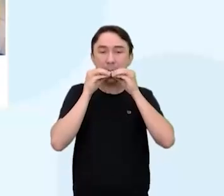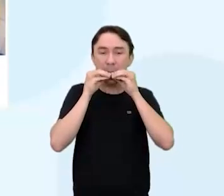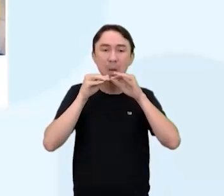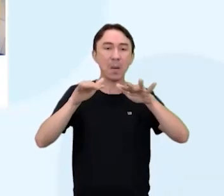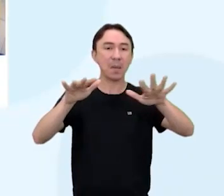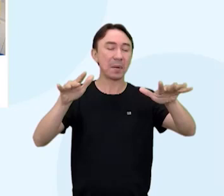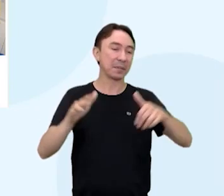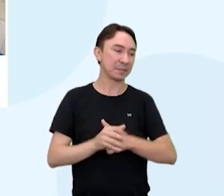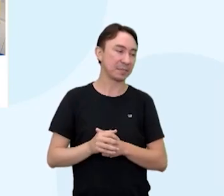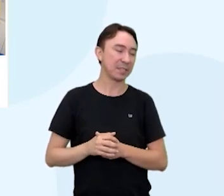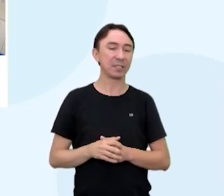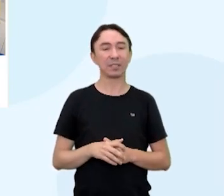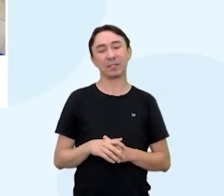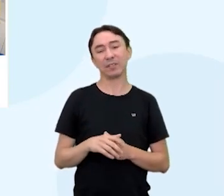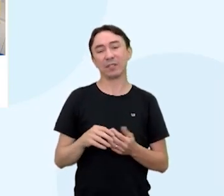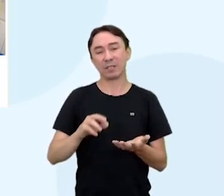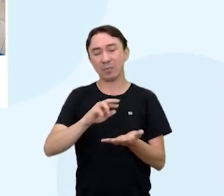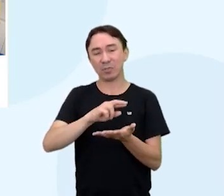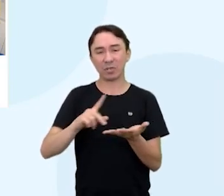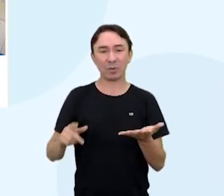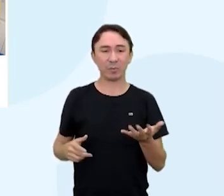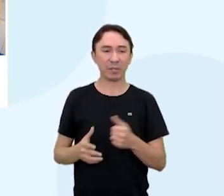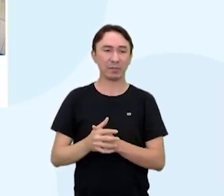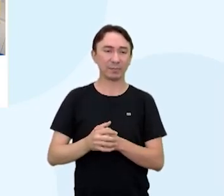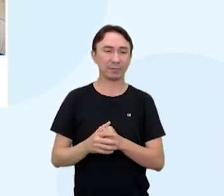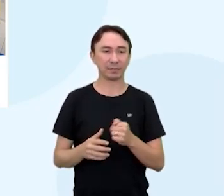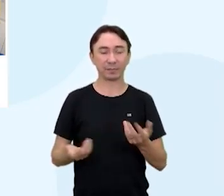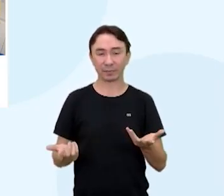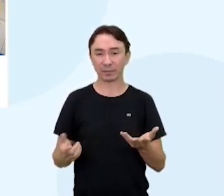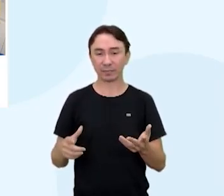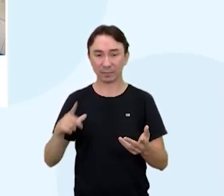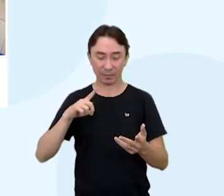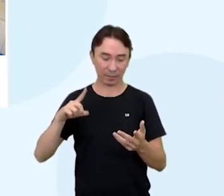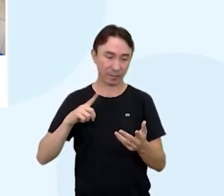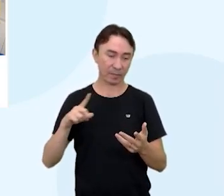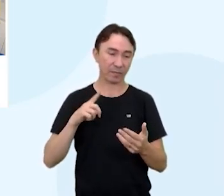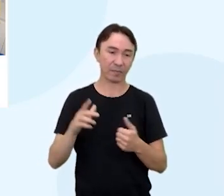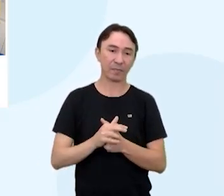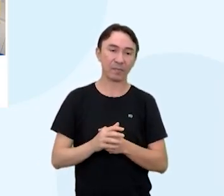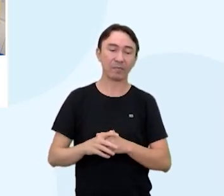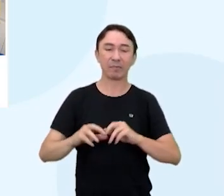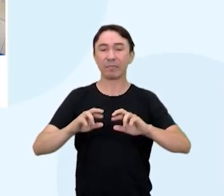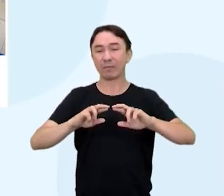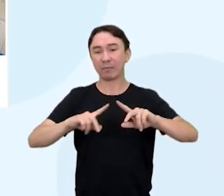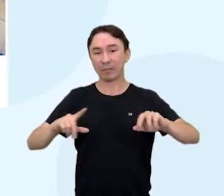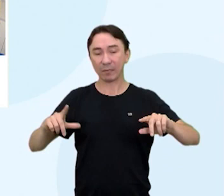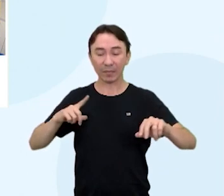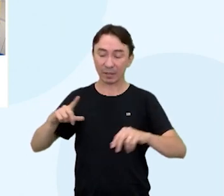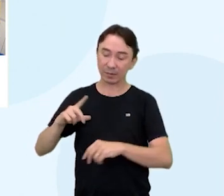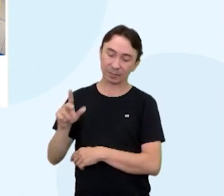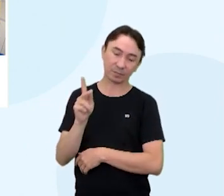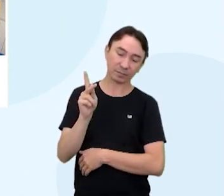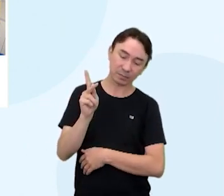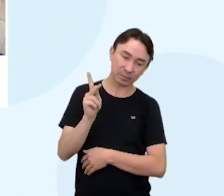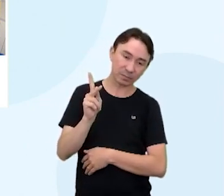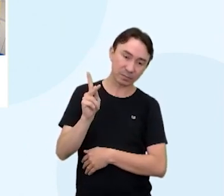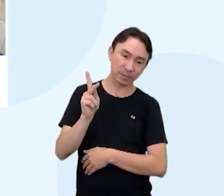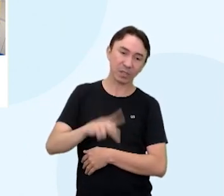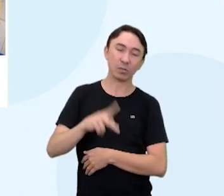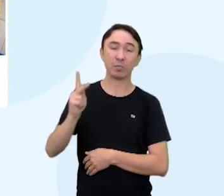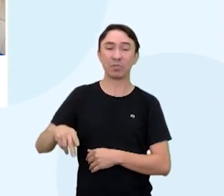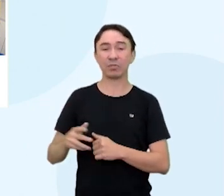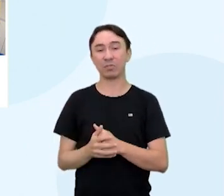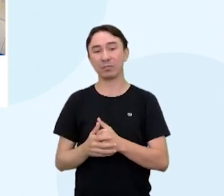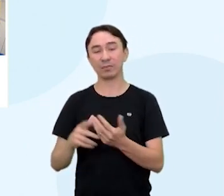USP. Olha só. O Jornal da USP, ele faz um trabalho que é o quê? Tratar de assuntos